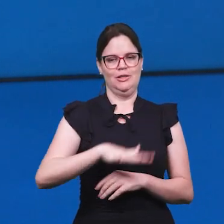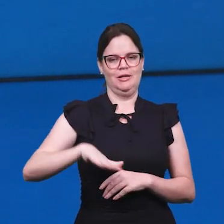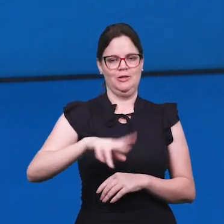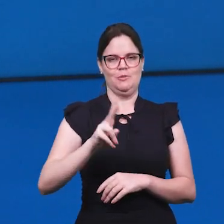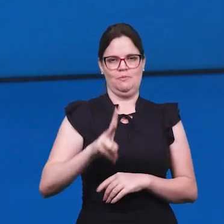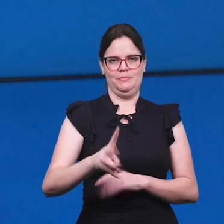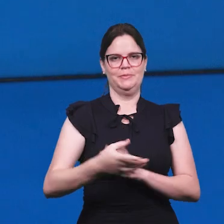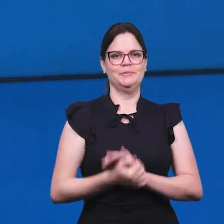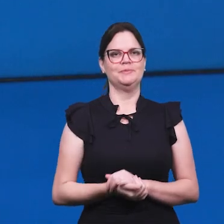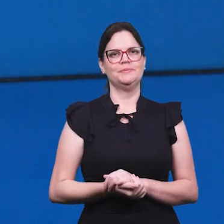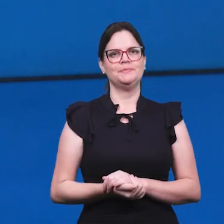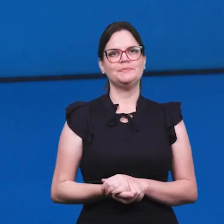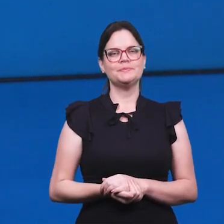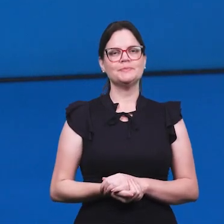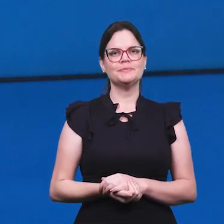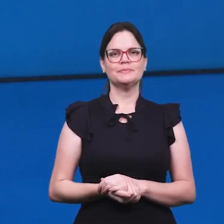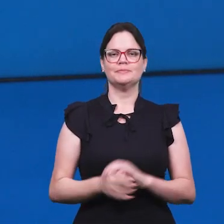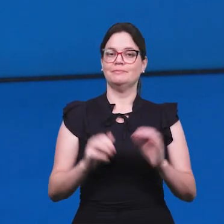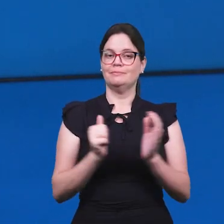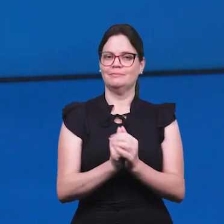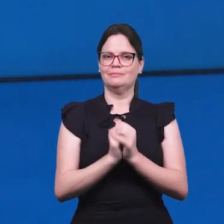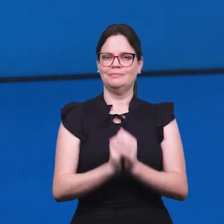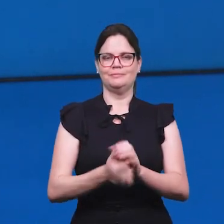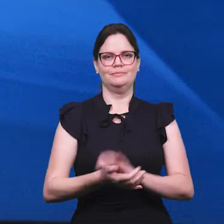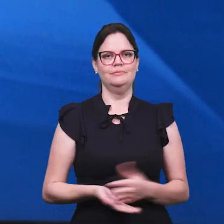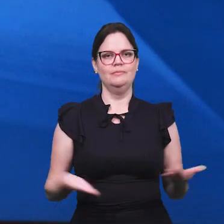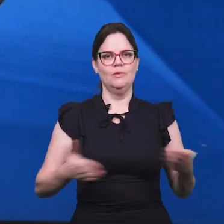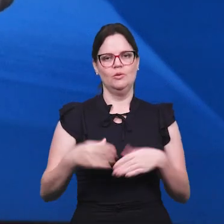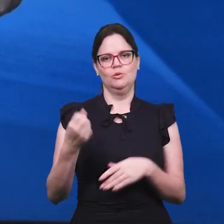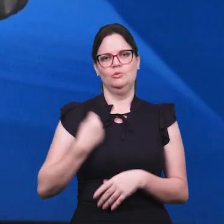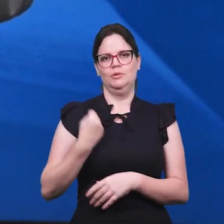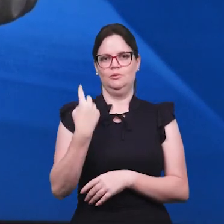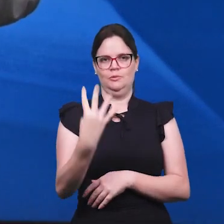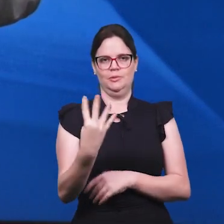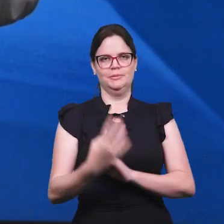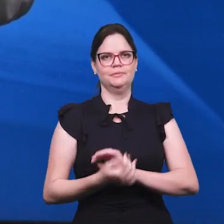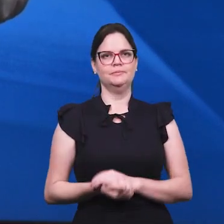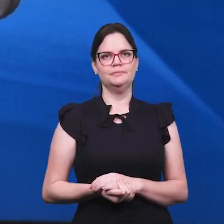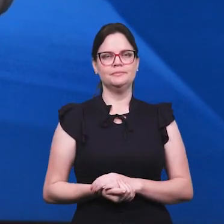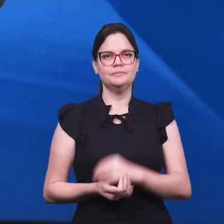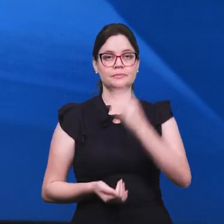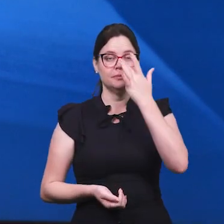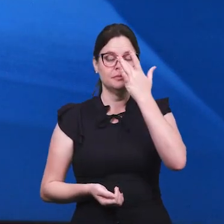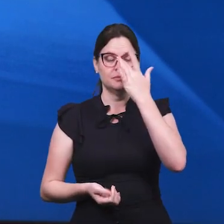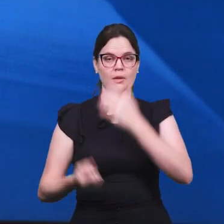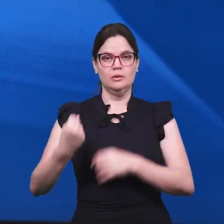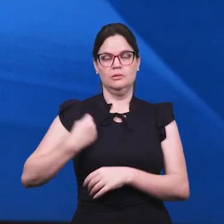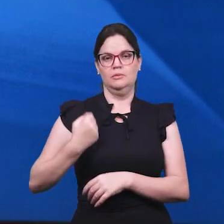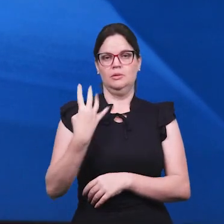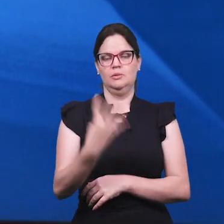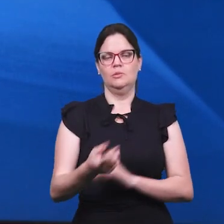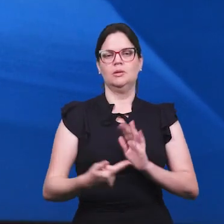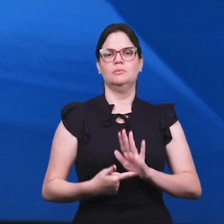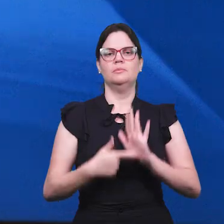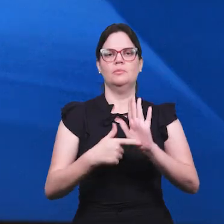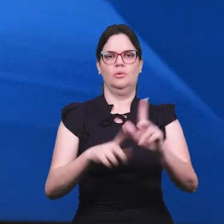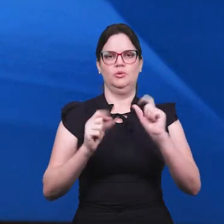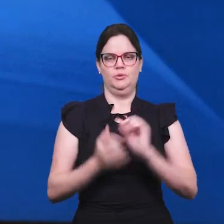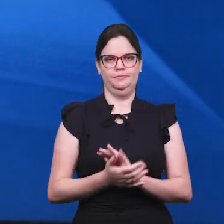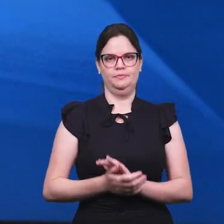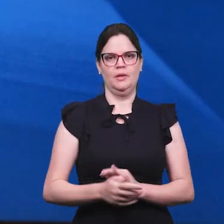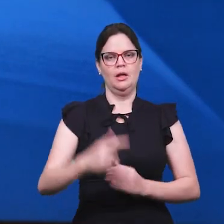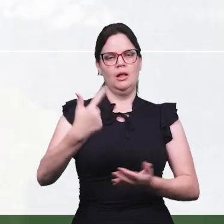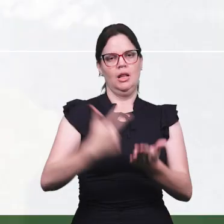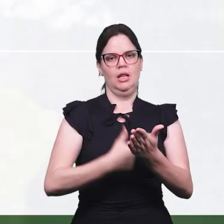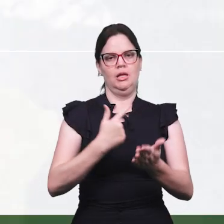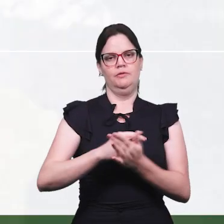irmãos da nossa igreja em Nice, na França. Muito obrigado. Amém, irmãos? Vamos para a quarta pergunta agora. E a quarta pergunta